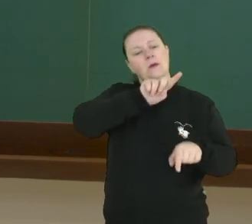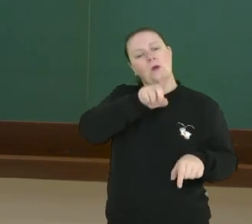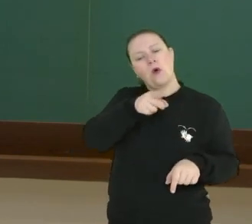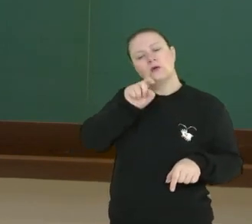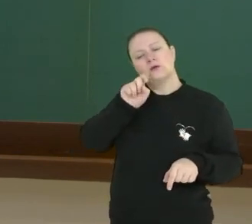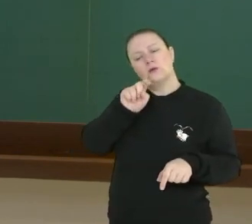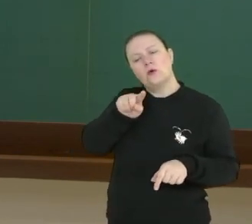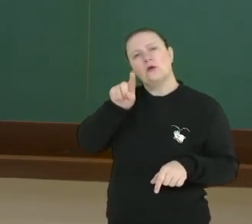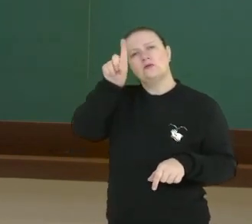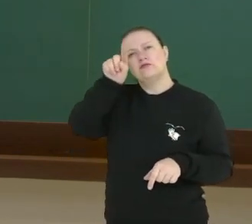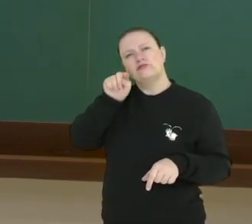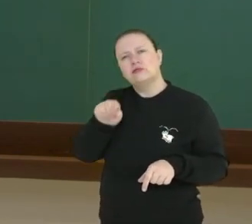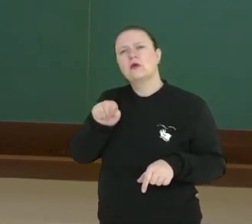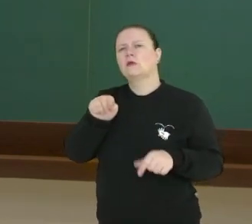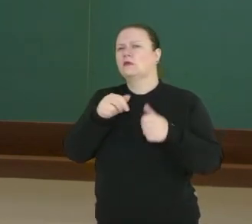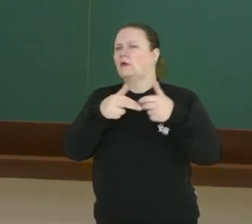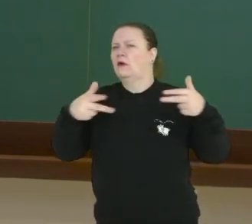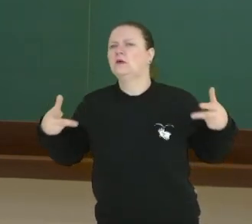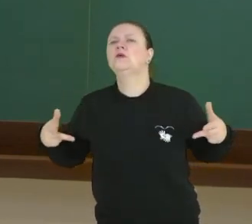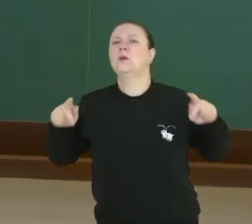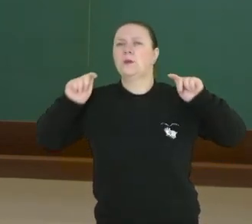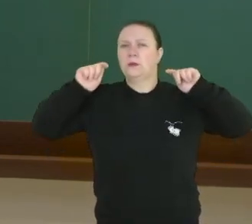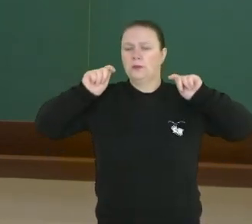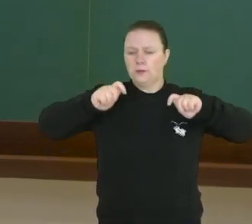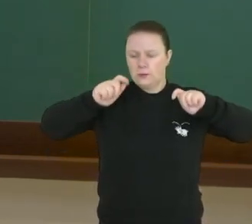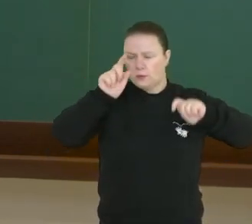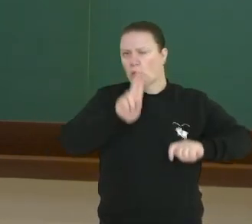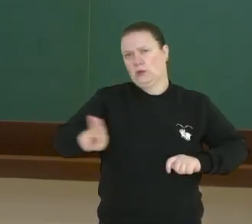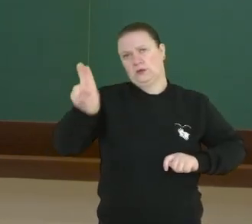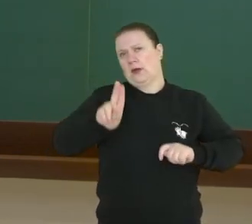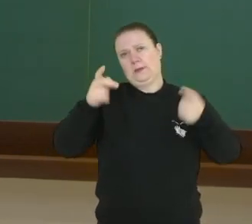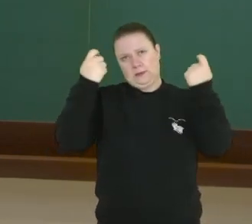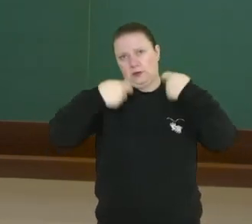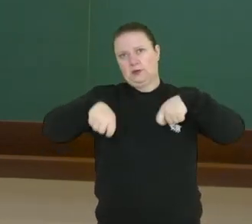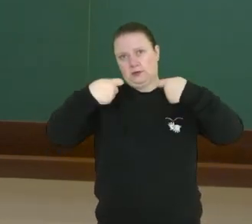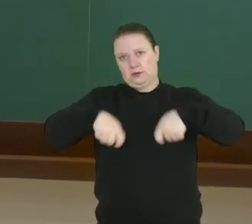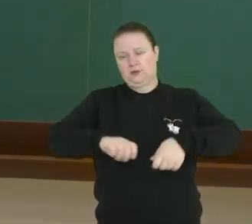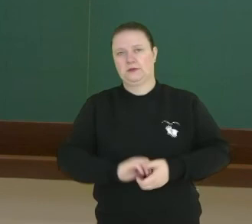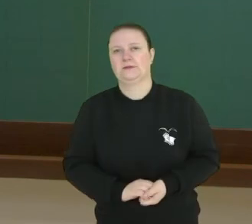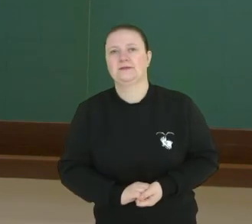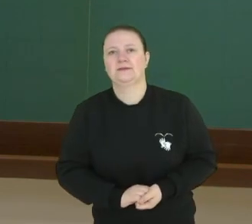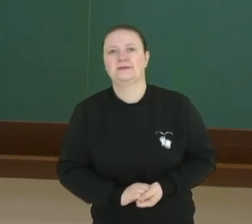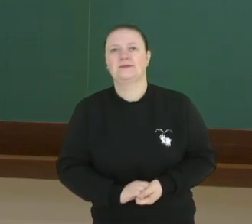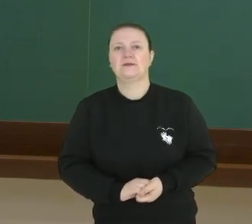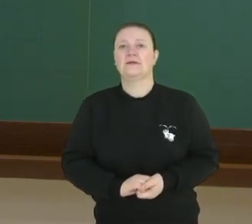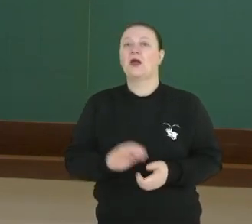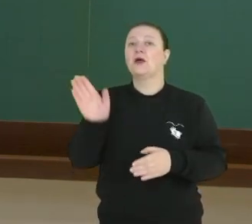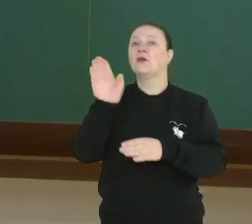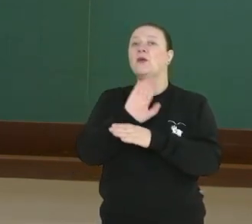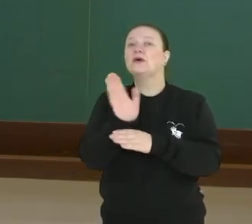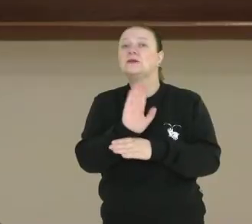certo? Acentuação e também de outros sinais gráficos, beleza? Então, nesse vídeo